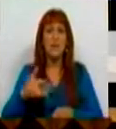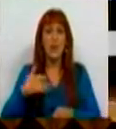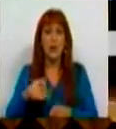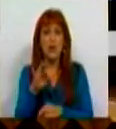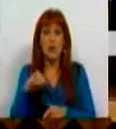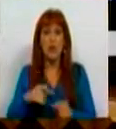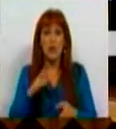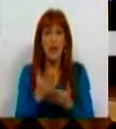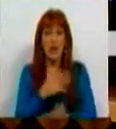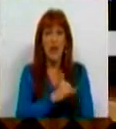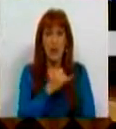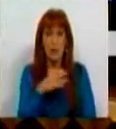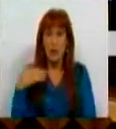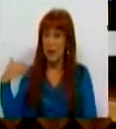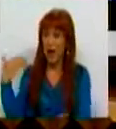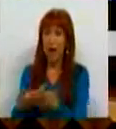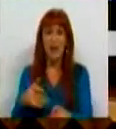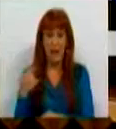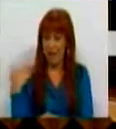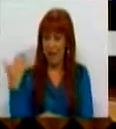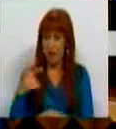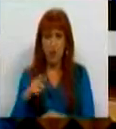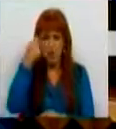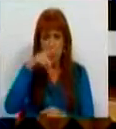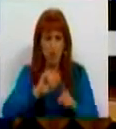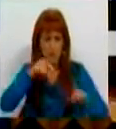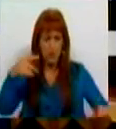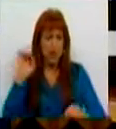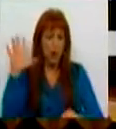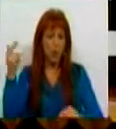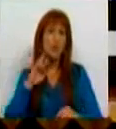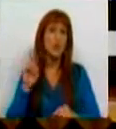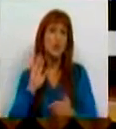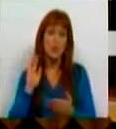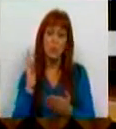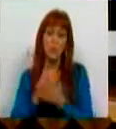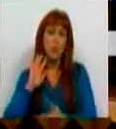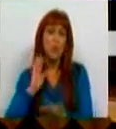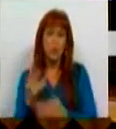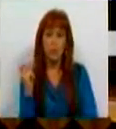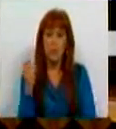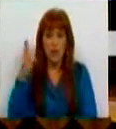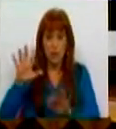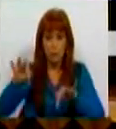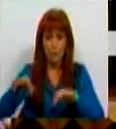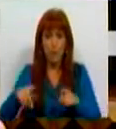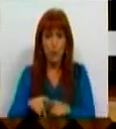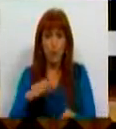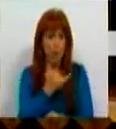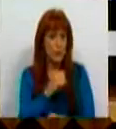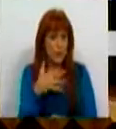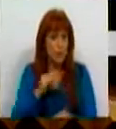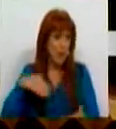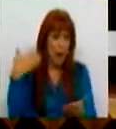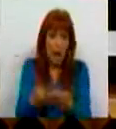junho de 2011 até há dias. O caso Banif desenrola-se nos últimos 3 anos, isto é, desde o final de